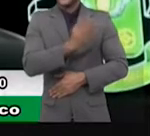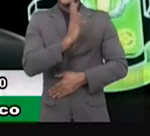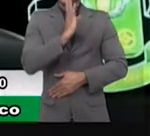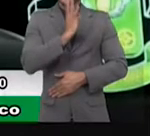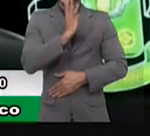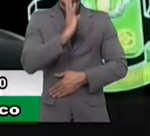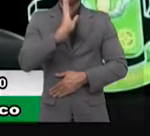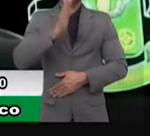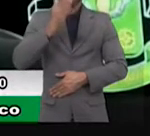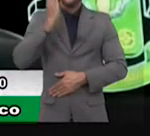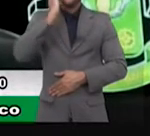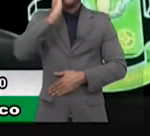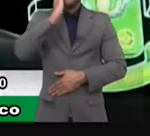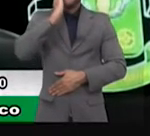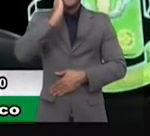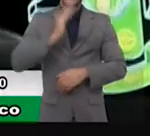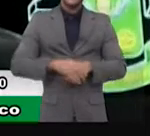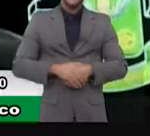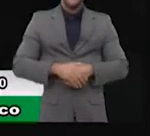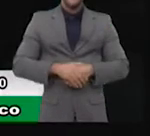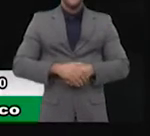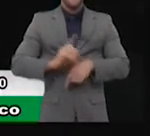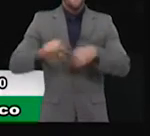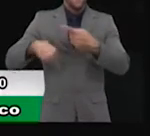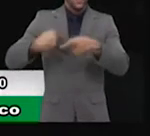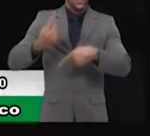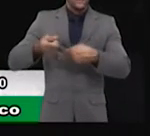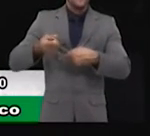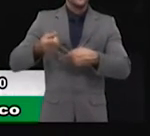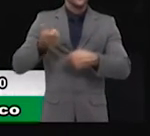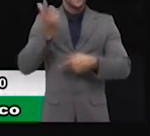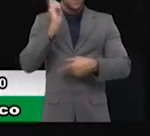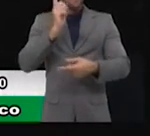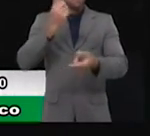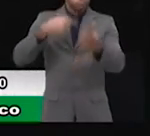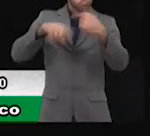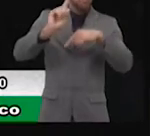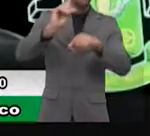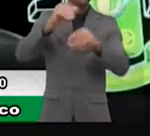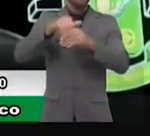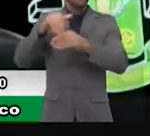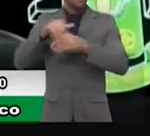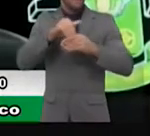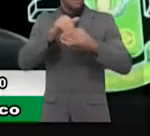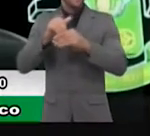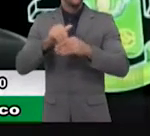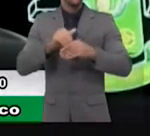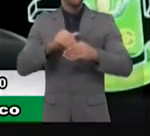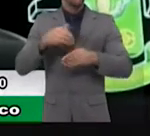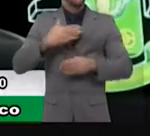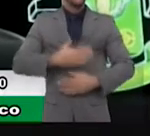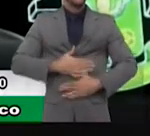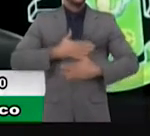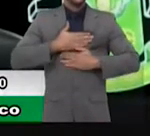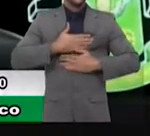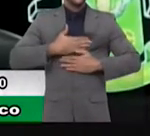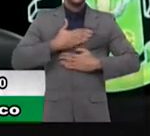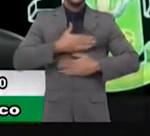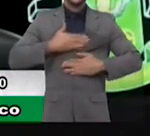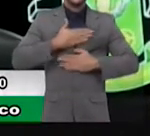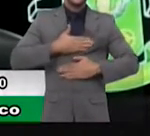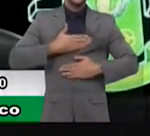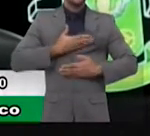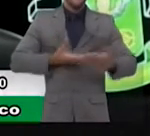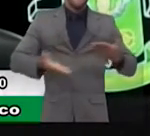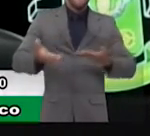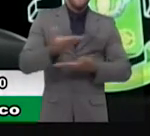há algum tempo, depois da eleição, e tive o prazer de compartilhar do mandato aqui do lado de Vossa Excelência, que